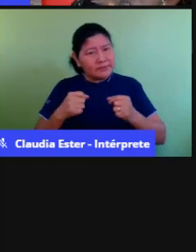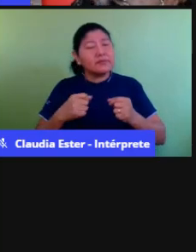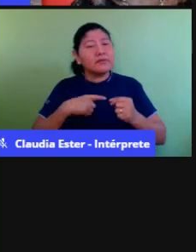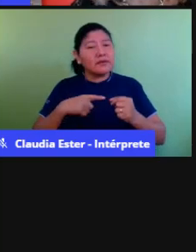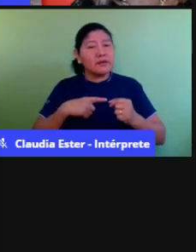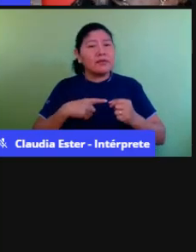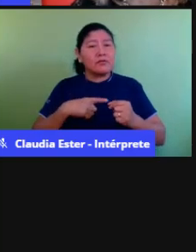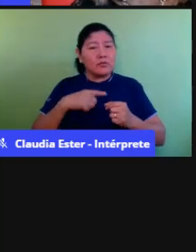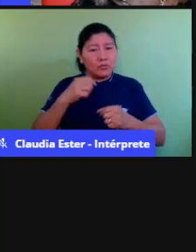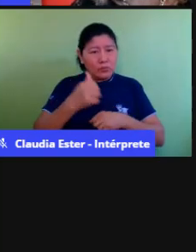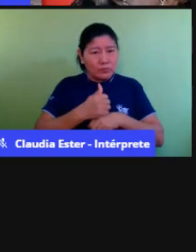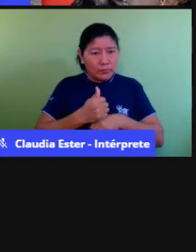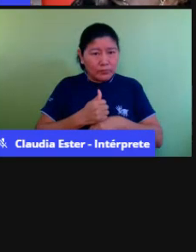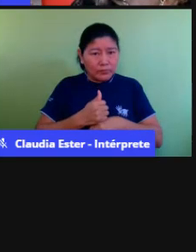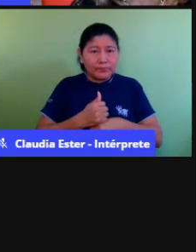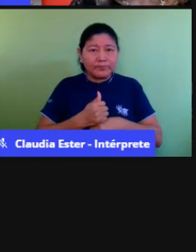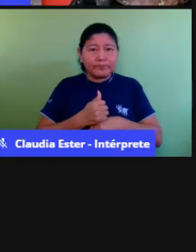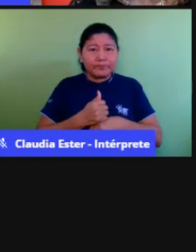passar.